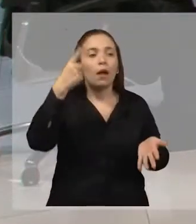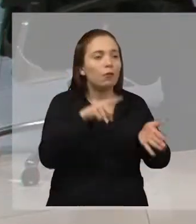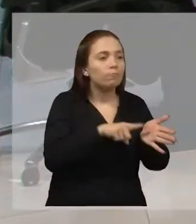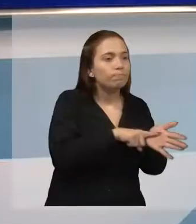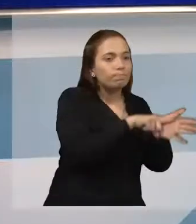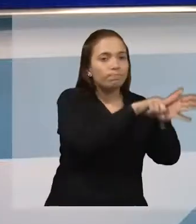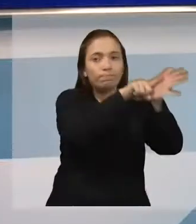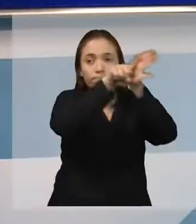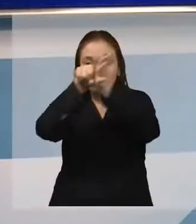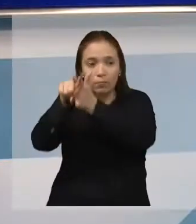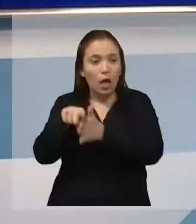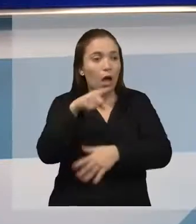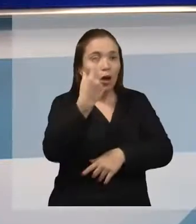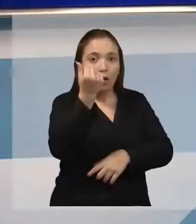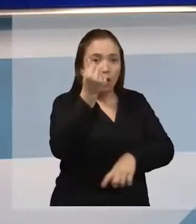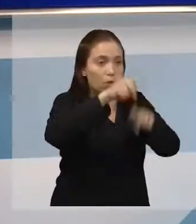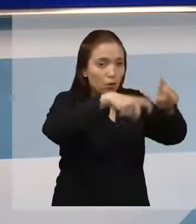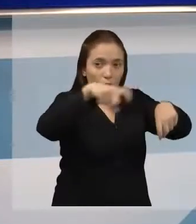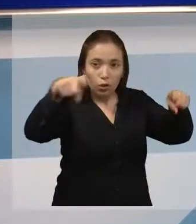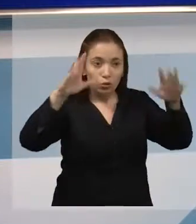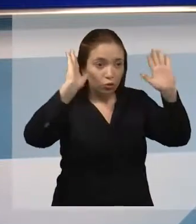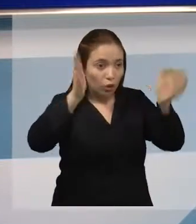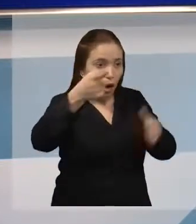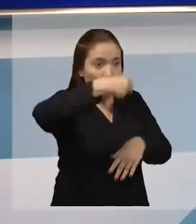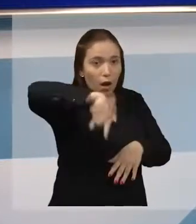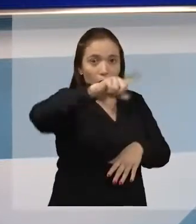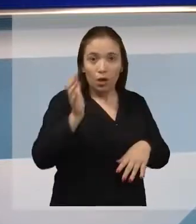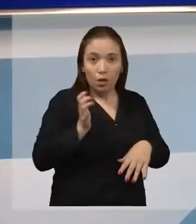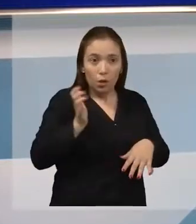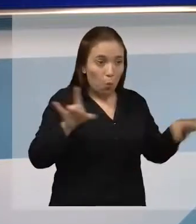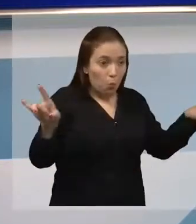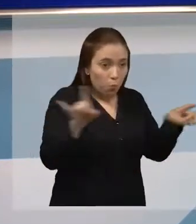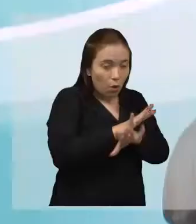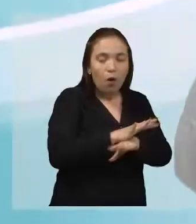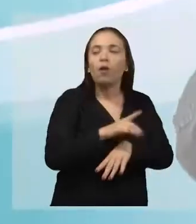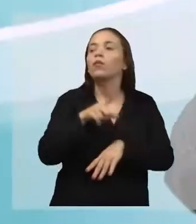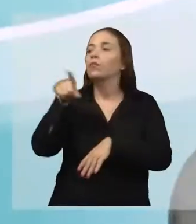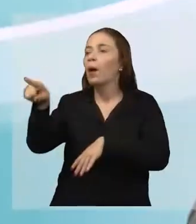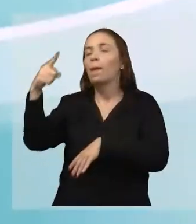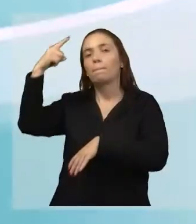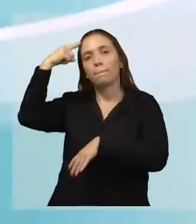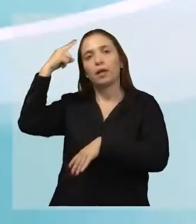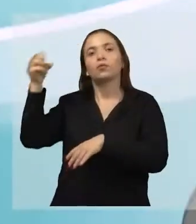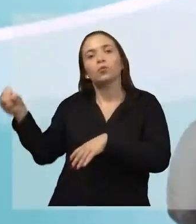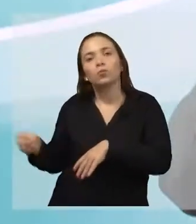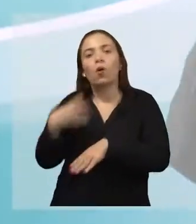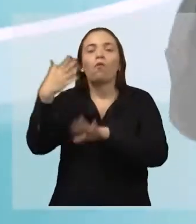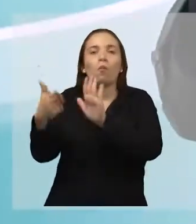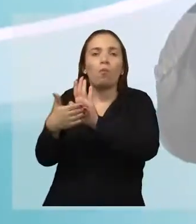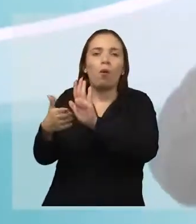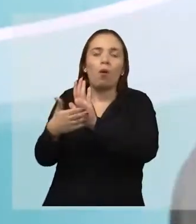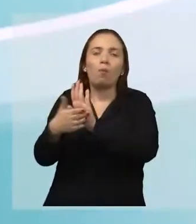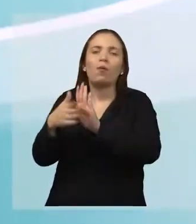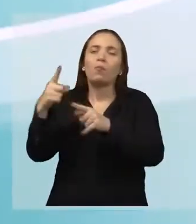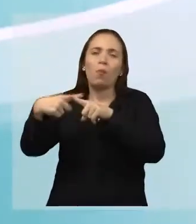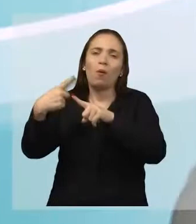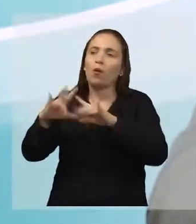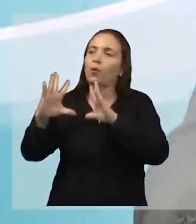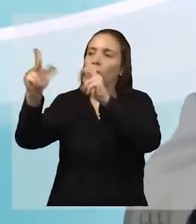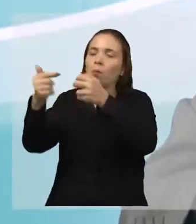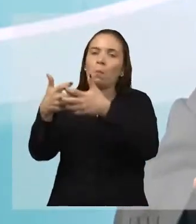de desprezar o parlamento, de não ser realista diante dos fatos. Mas eu noto que existe um núcleo militar